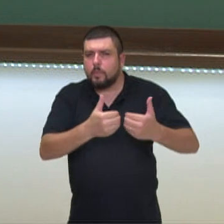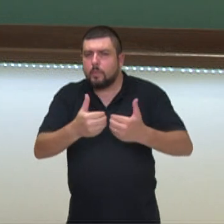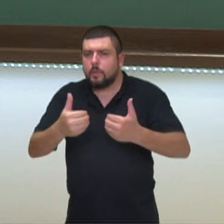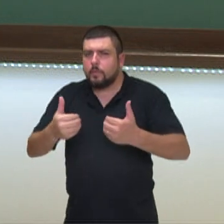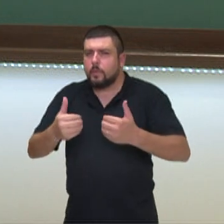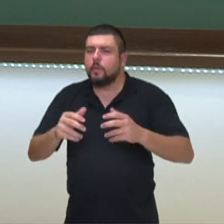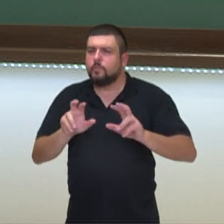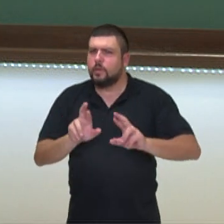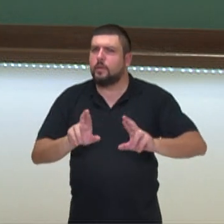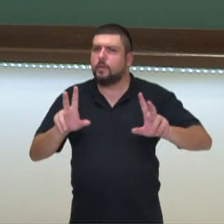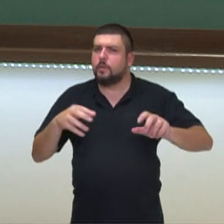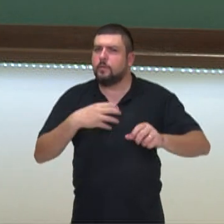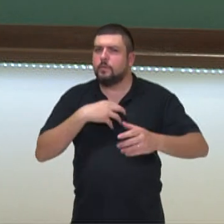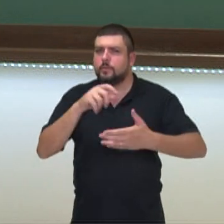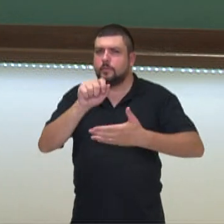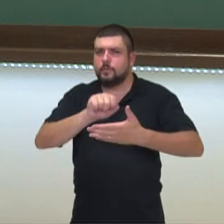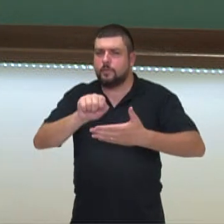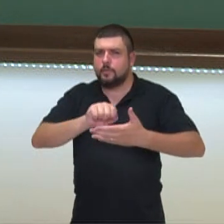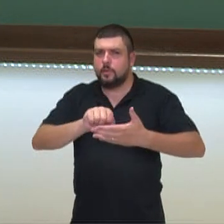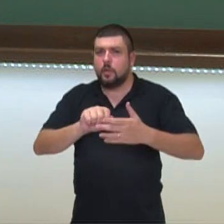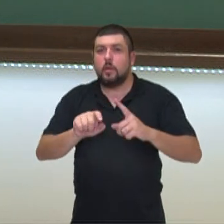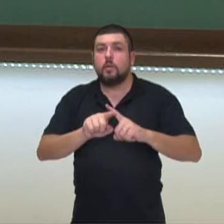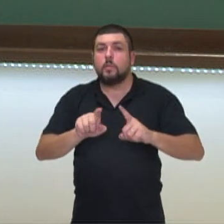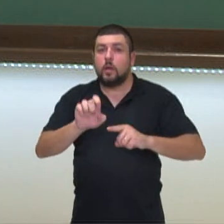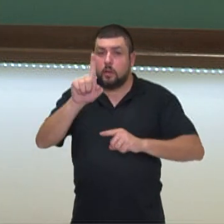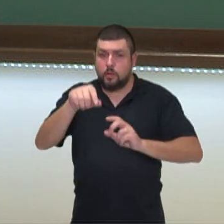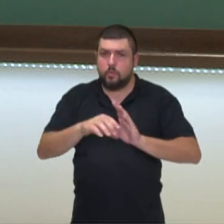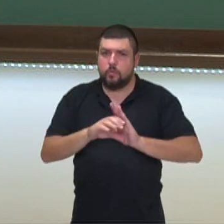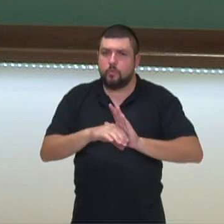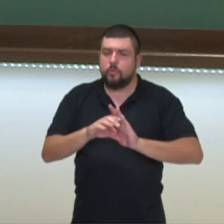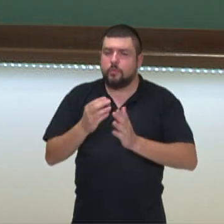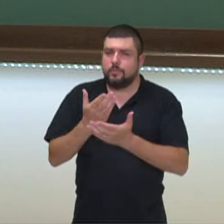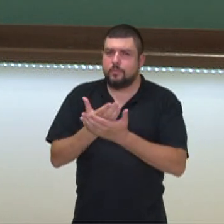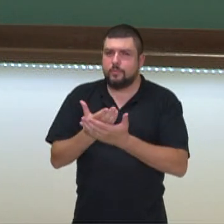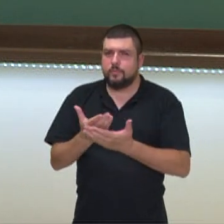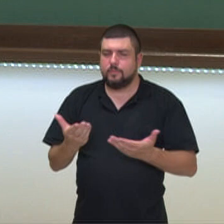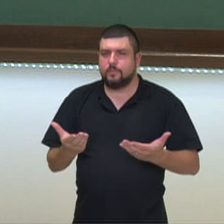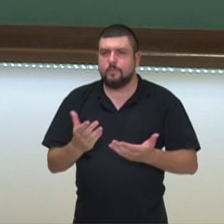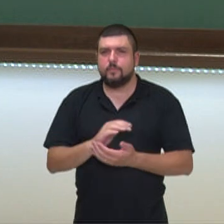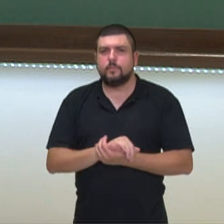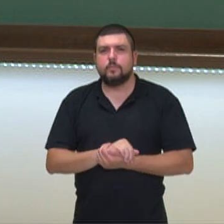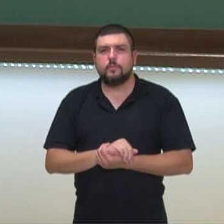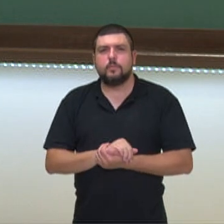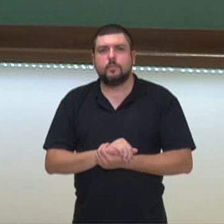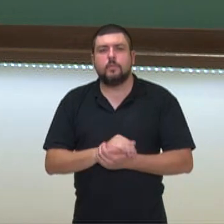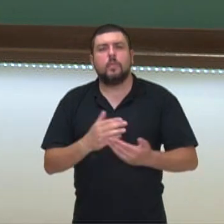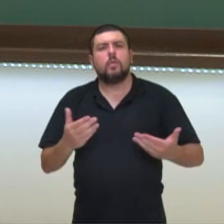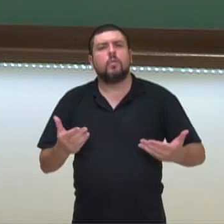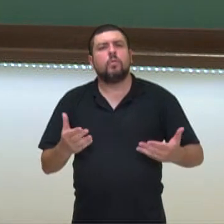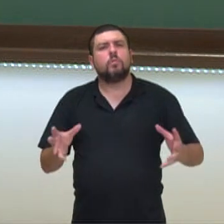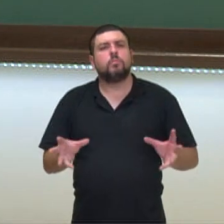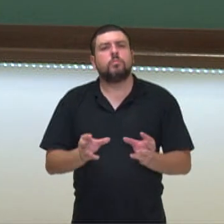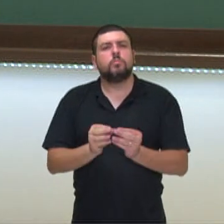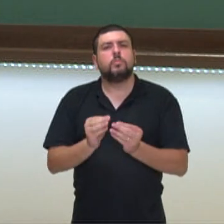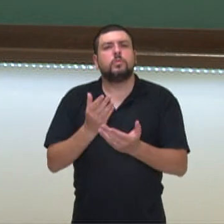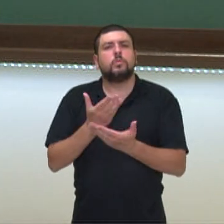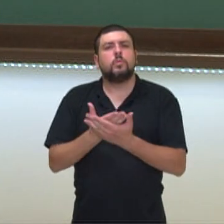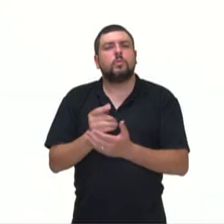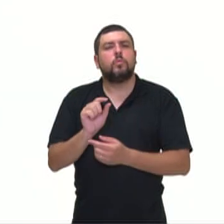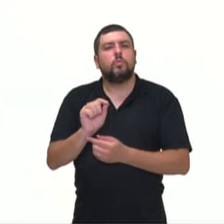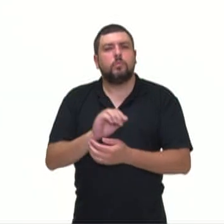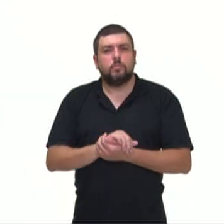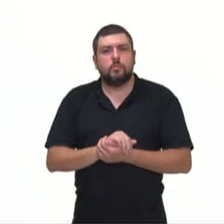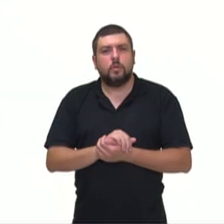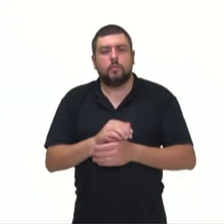Bem diferente a escrita, né? Mas envolvendo o conceito que nós estudamos hoje, tá? A propósito, qual foi o conceito que nós estudamos hoje? Nós